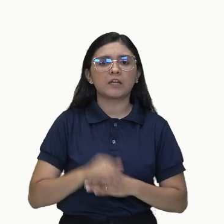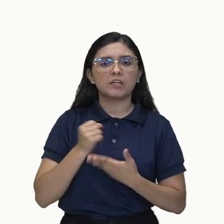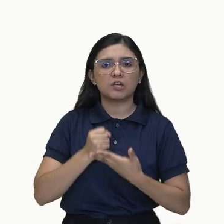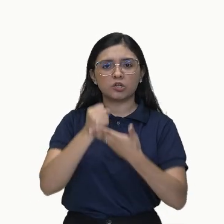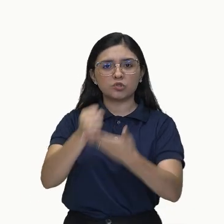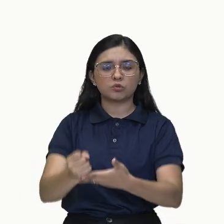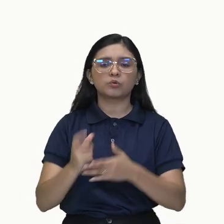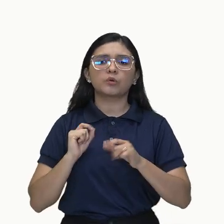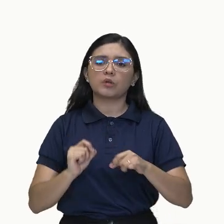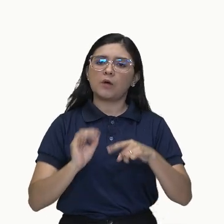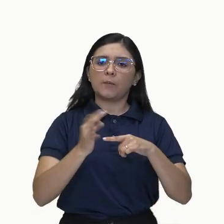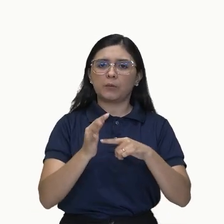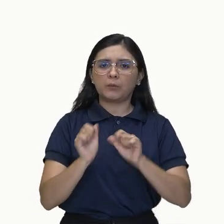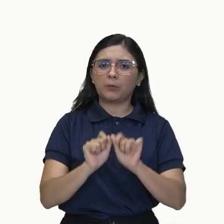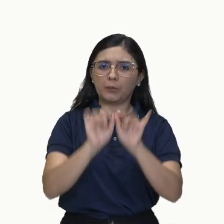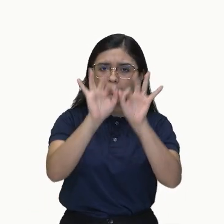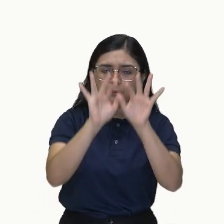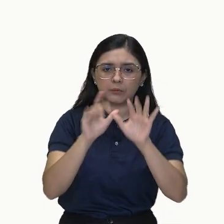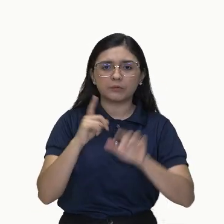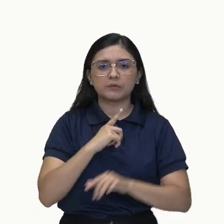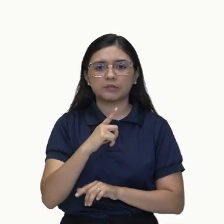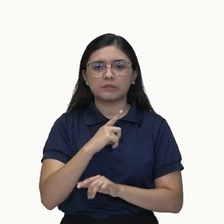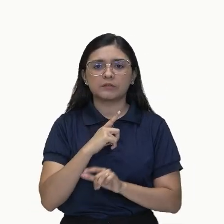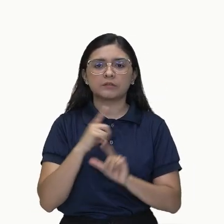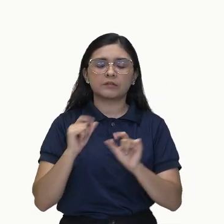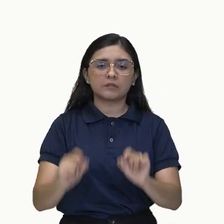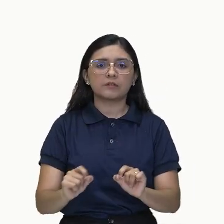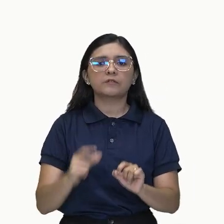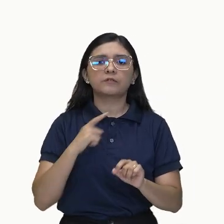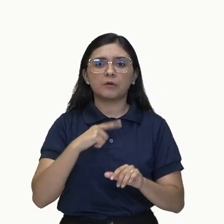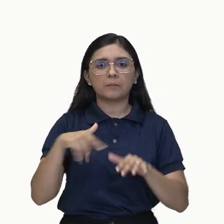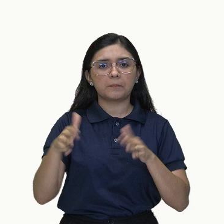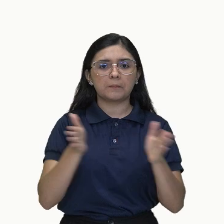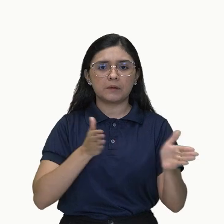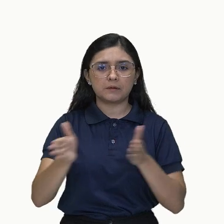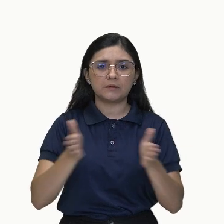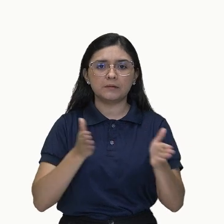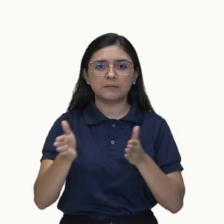motor a vapor, que constituíram um passo fundamental para a